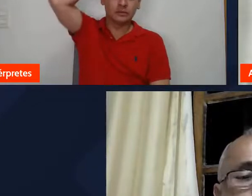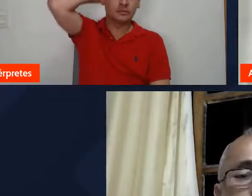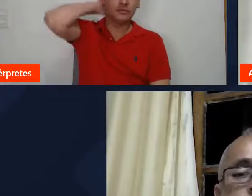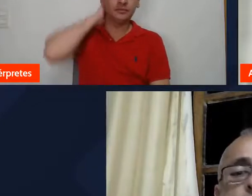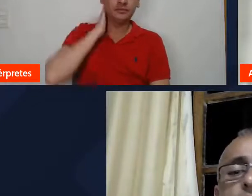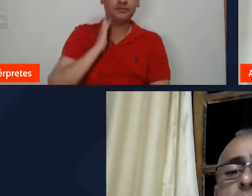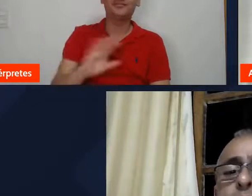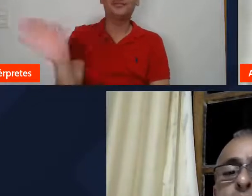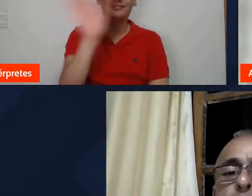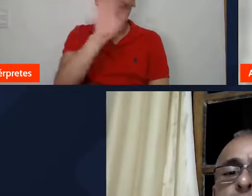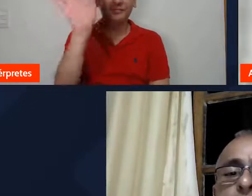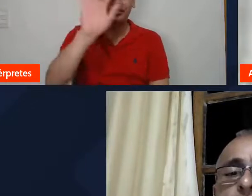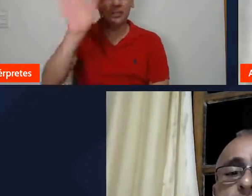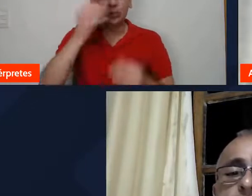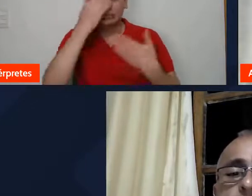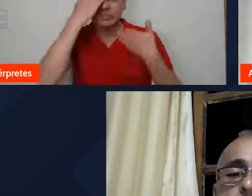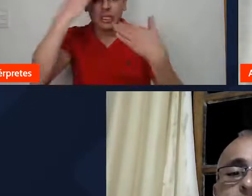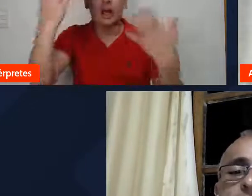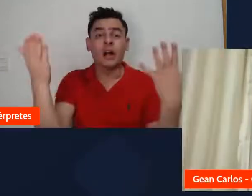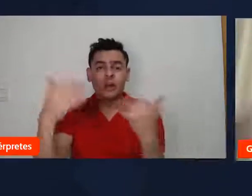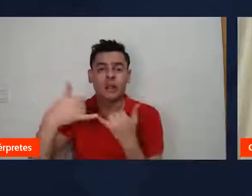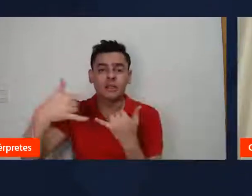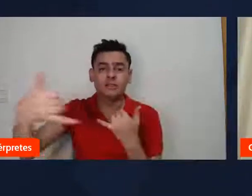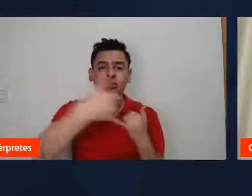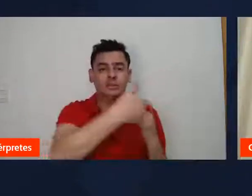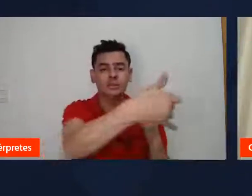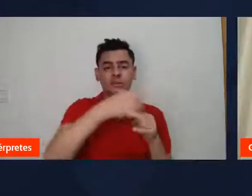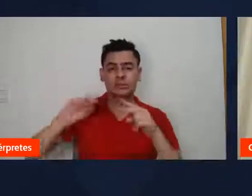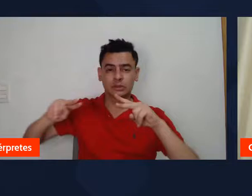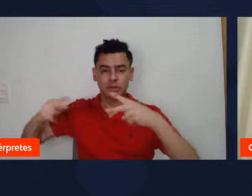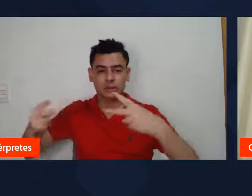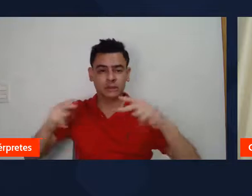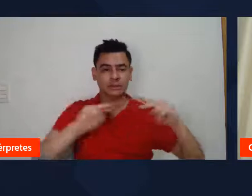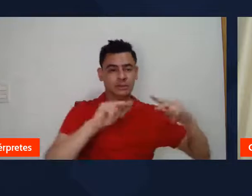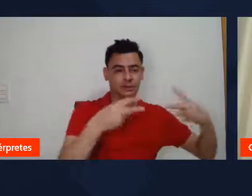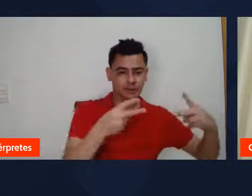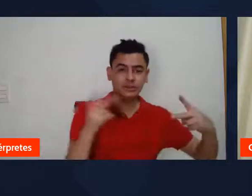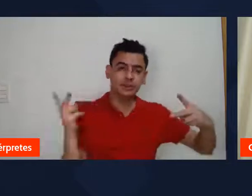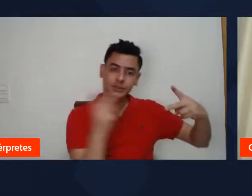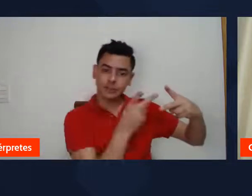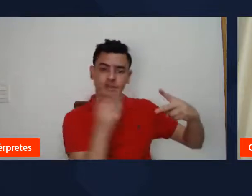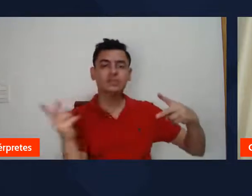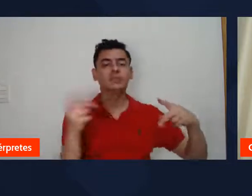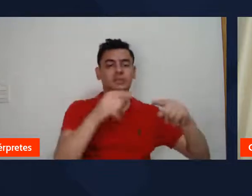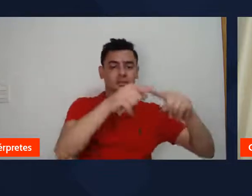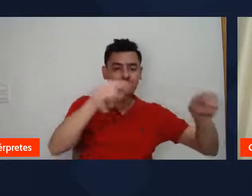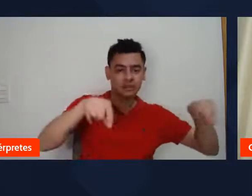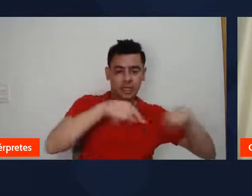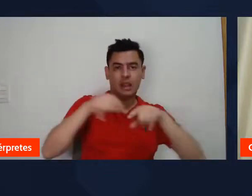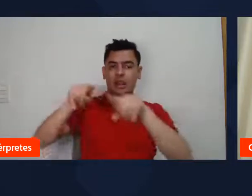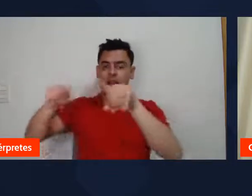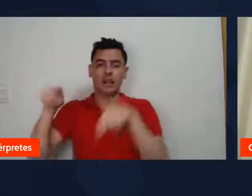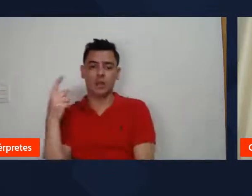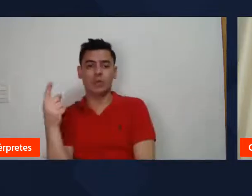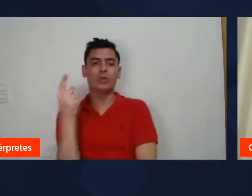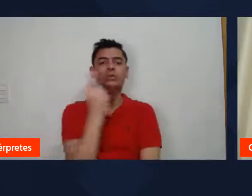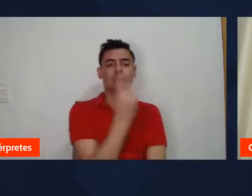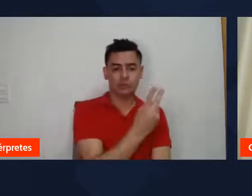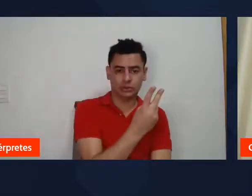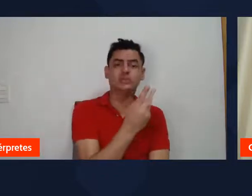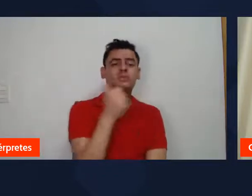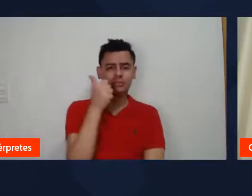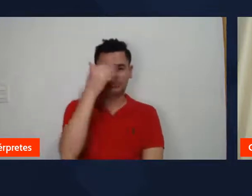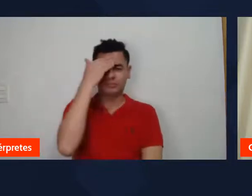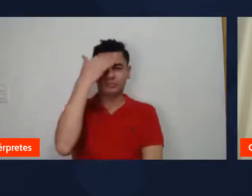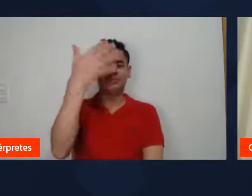Obrigado, pessoal. Agora vamos partir para os links, tá? Os links dos eixos 1 e 2. Muito obrigado,